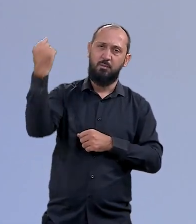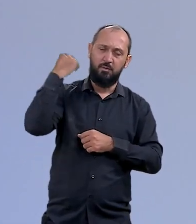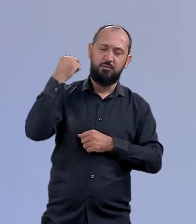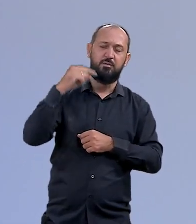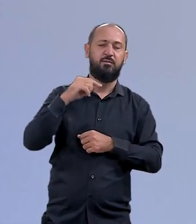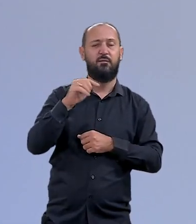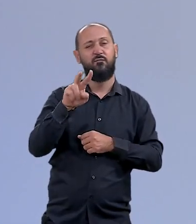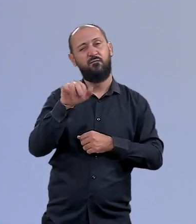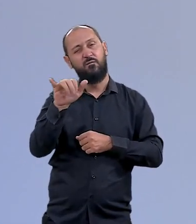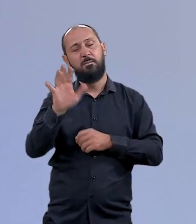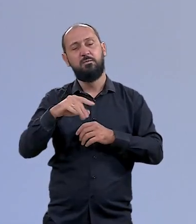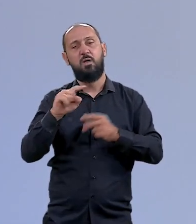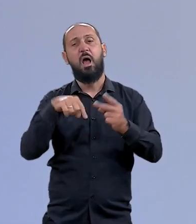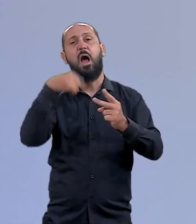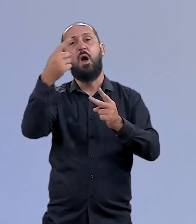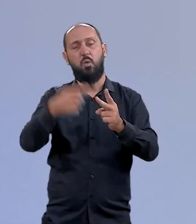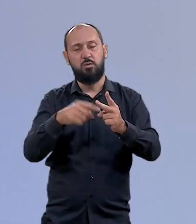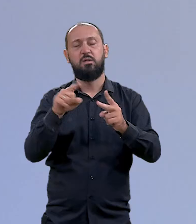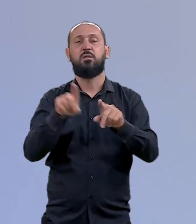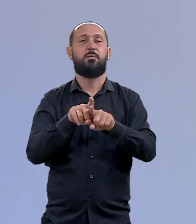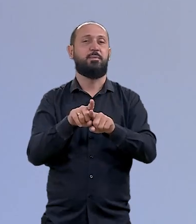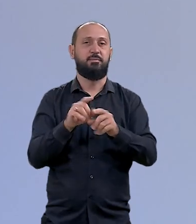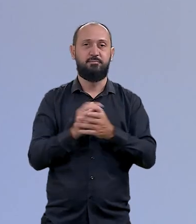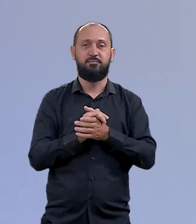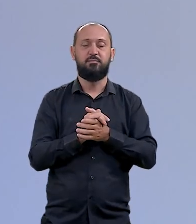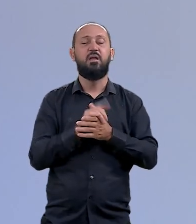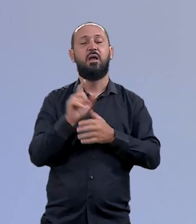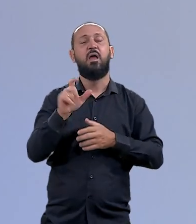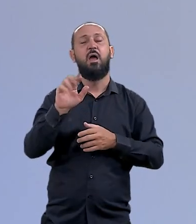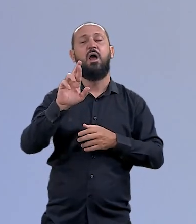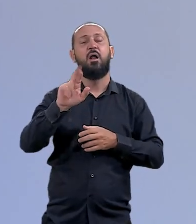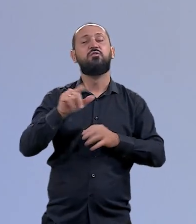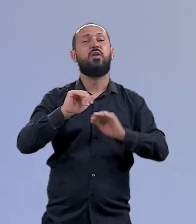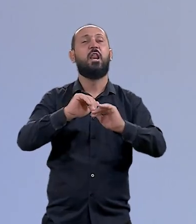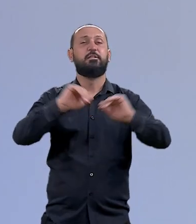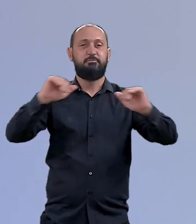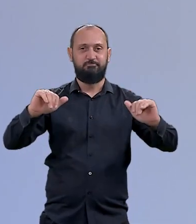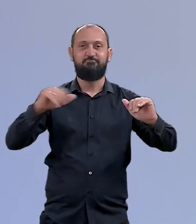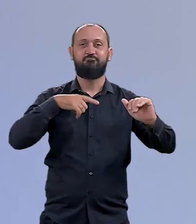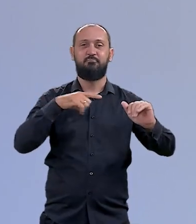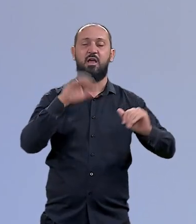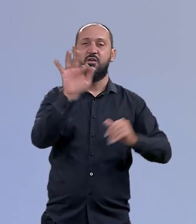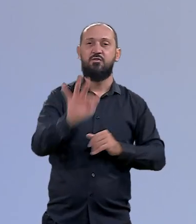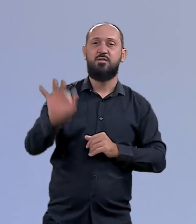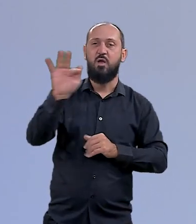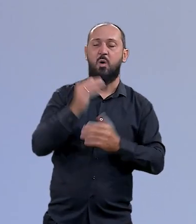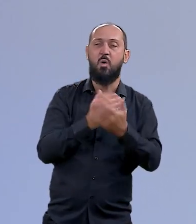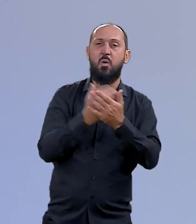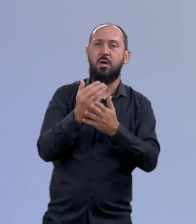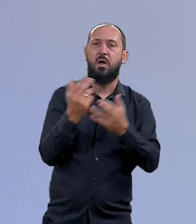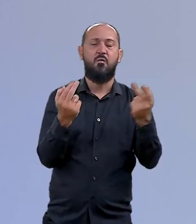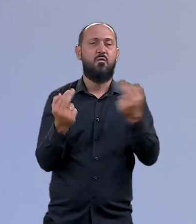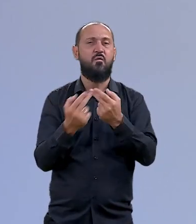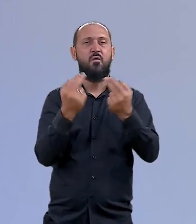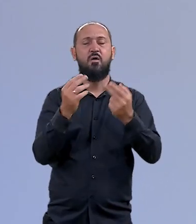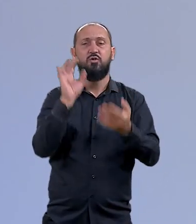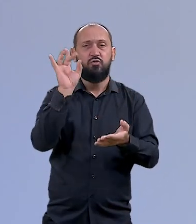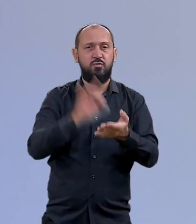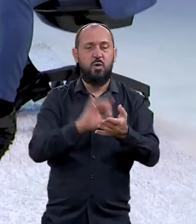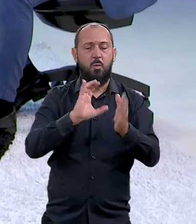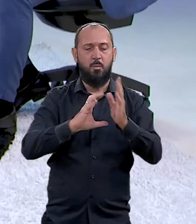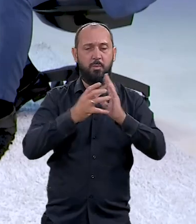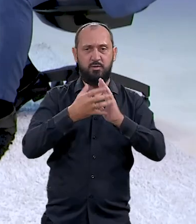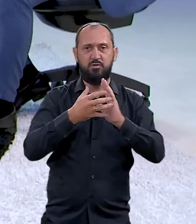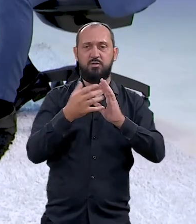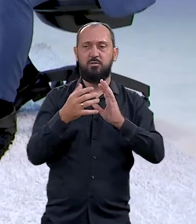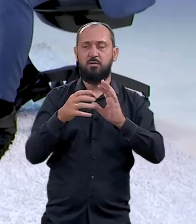existir não só no processo eleitoral, ela passa a existir durante pelo menos o período todo que houve o processo